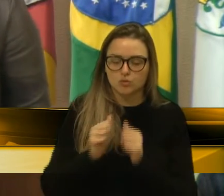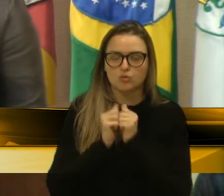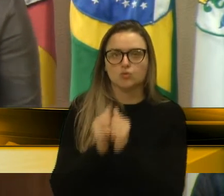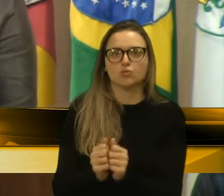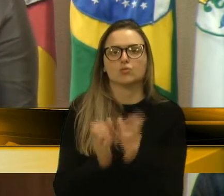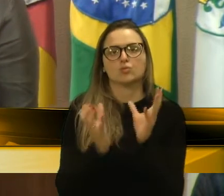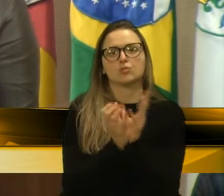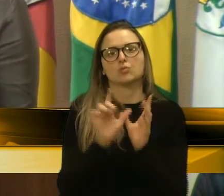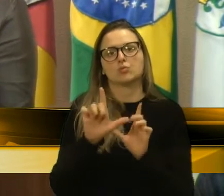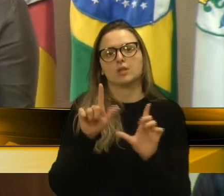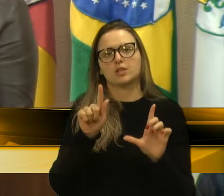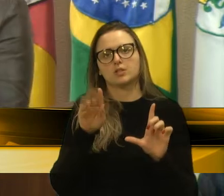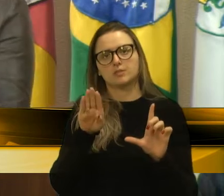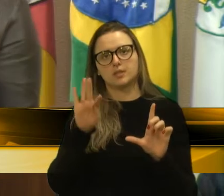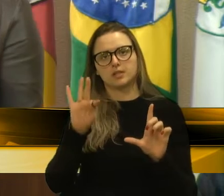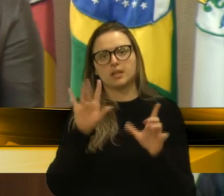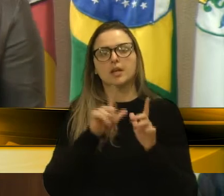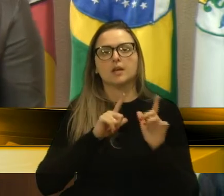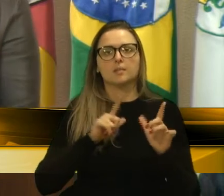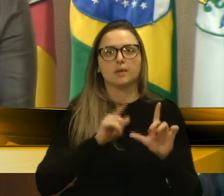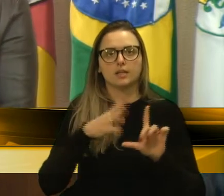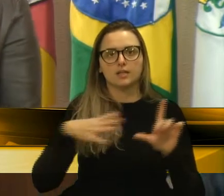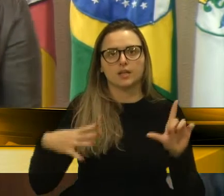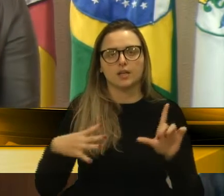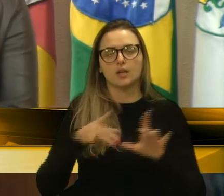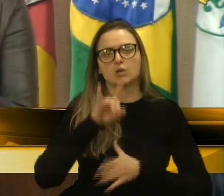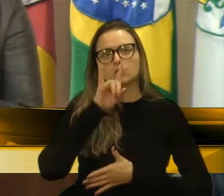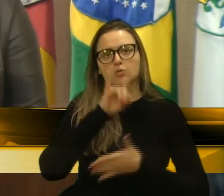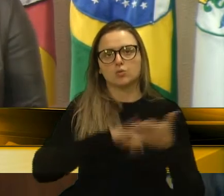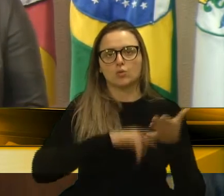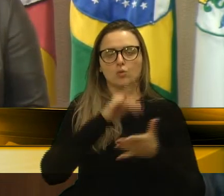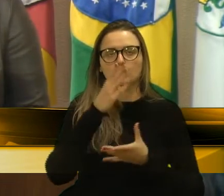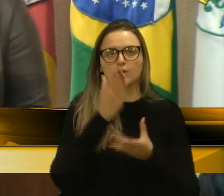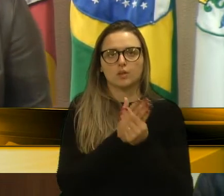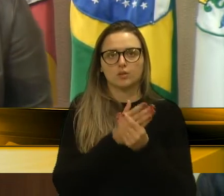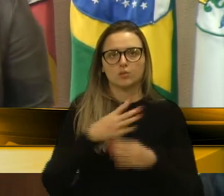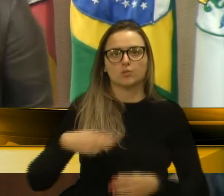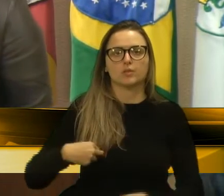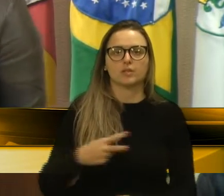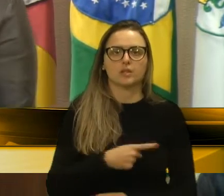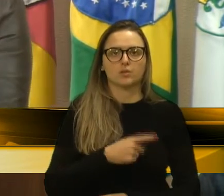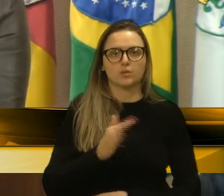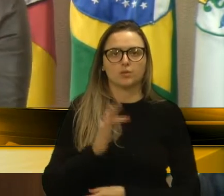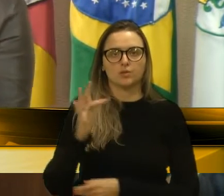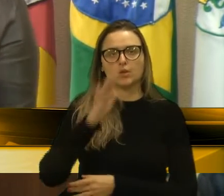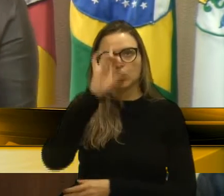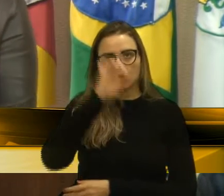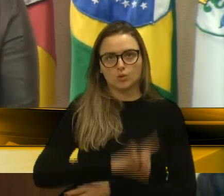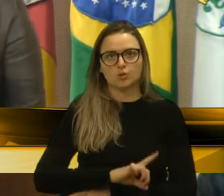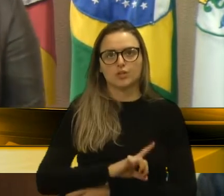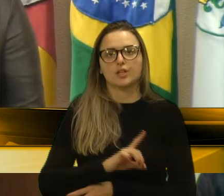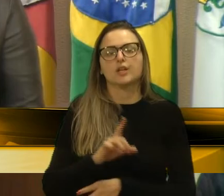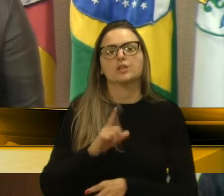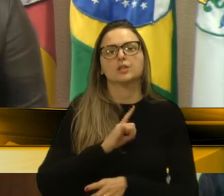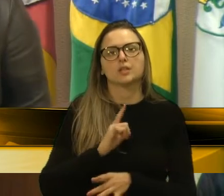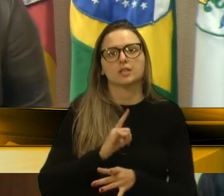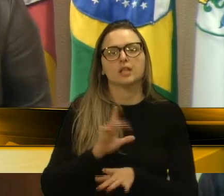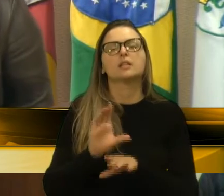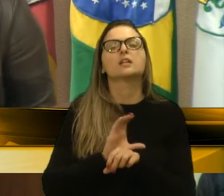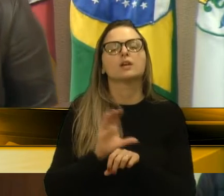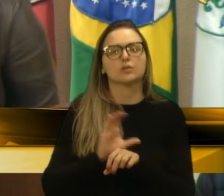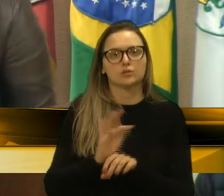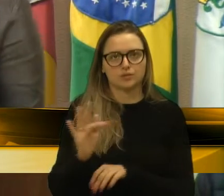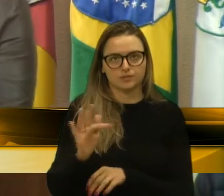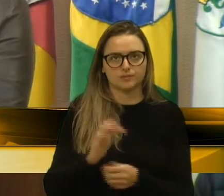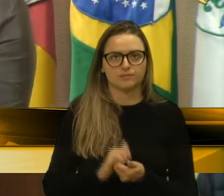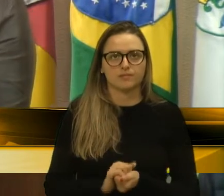LGBT para garantir, através de mandado de segurança, esse direito, junto com o Ministério Público Federal, esse direito que é garantido pela Constituição